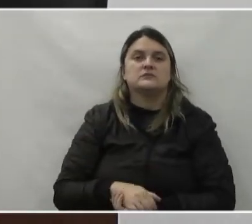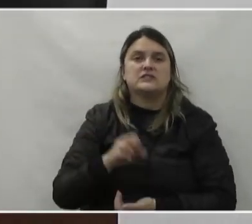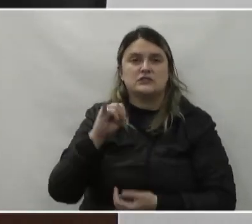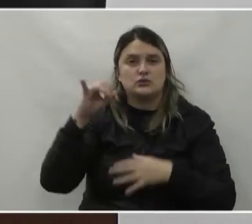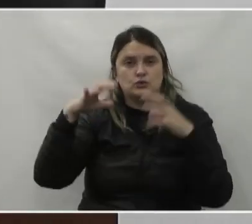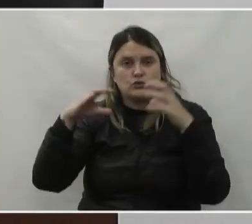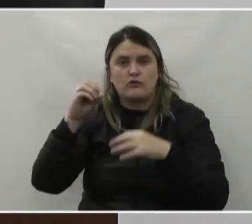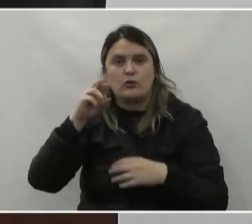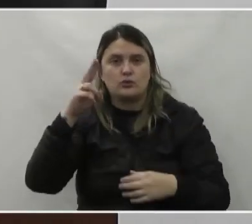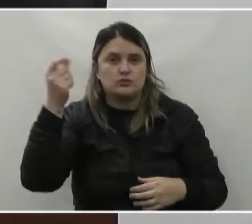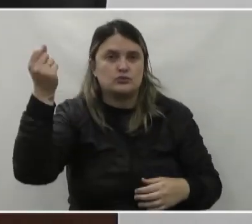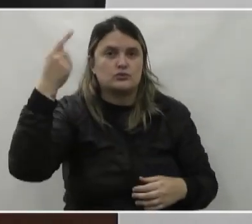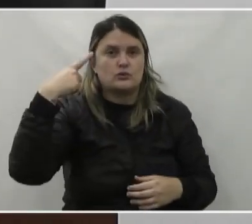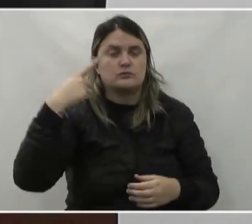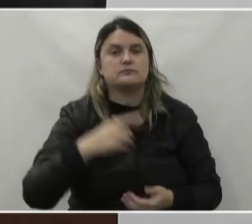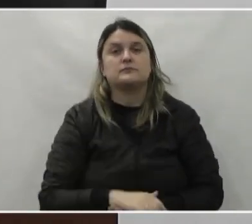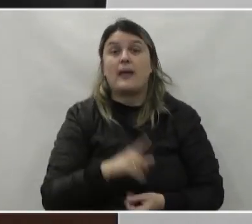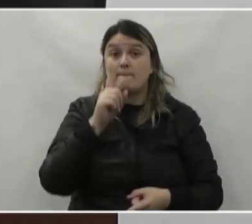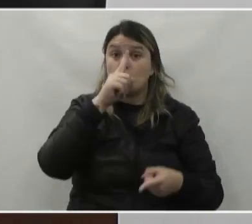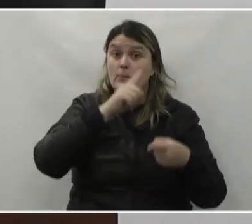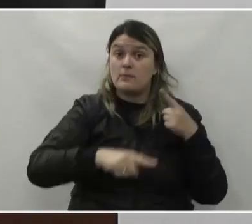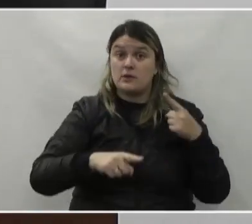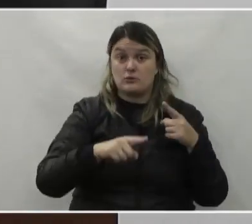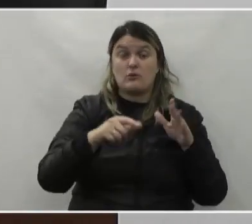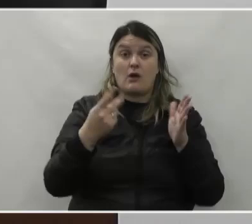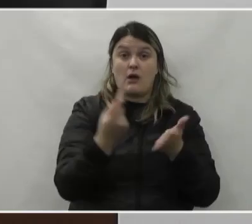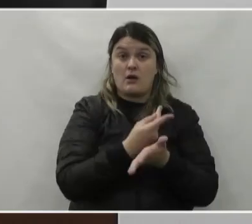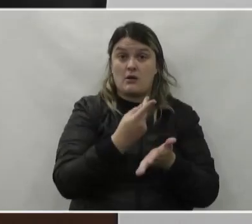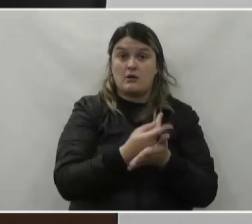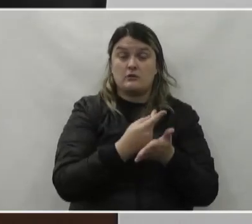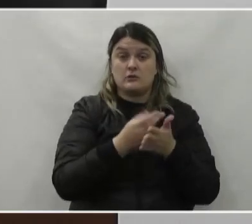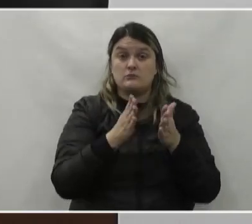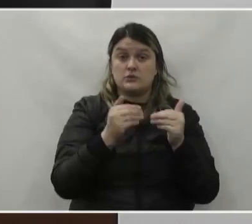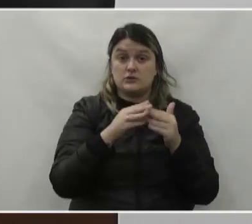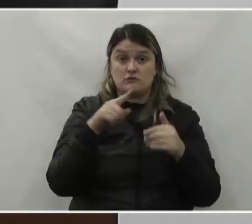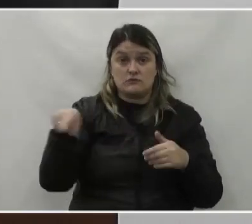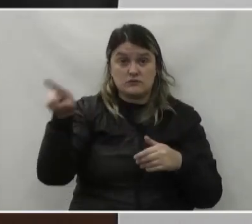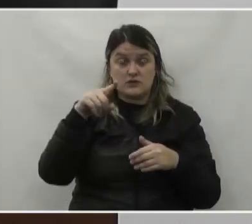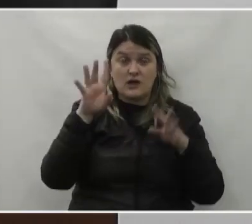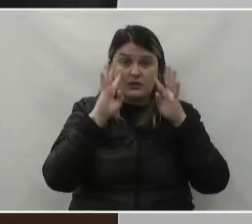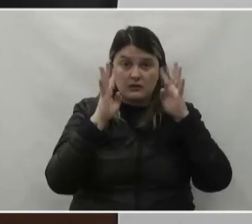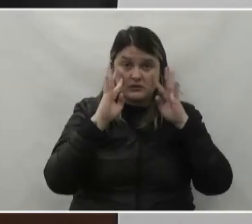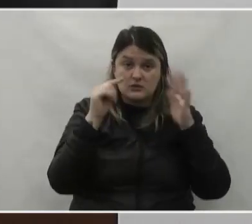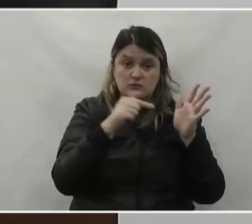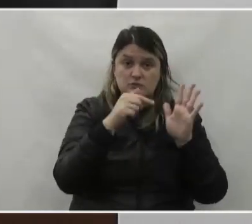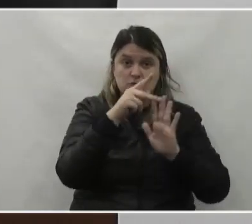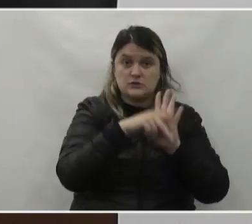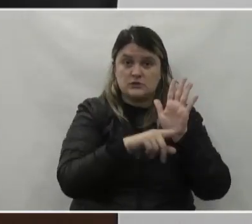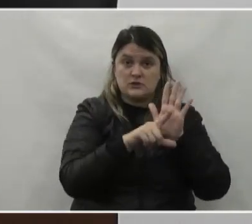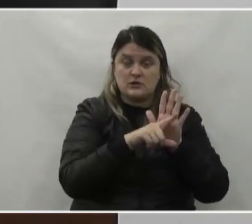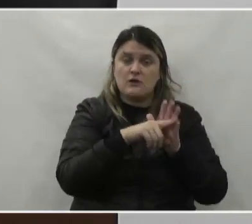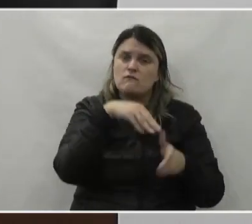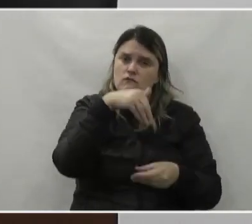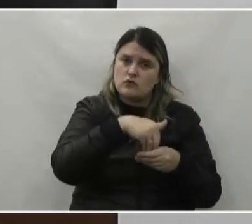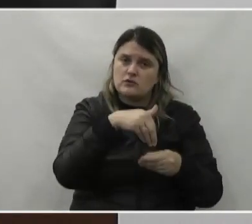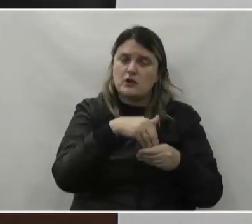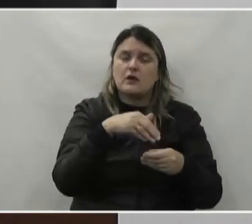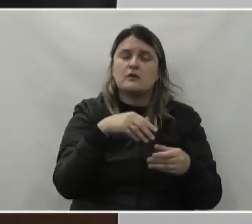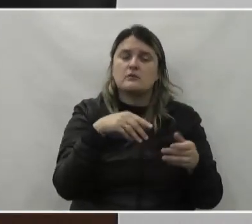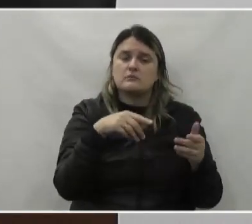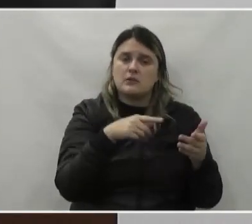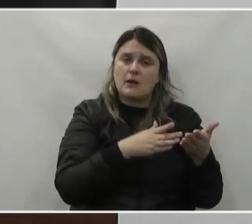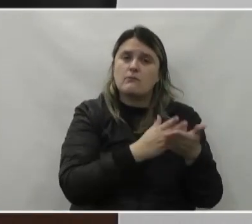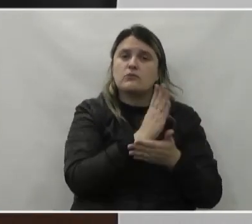chuva quanto do sol. Então, peço que vocês vejam esse projeto com carinho e me ajudem com que ele